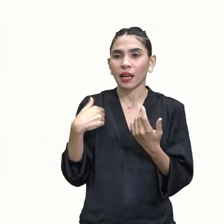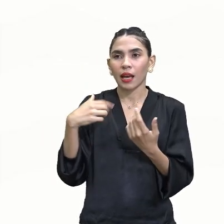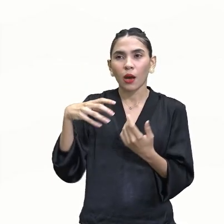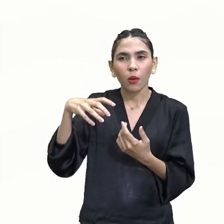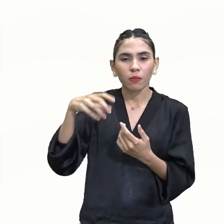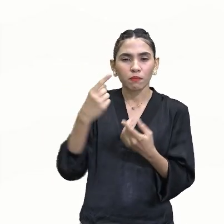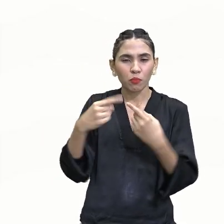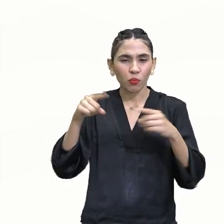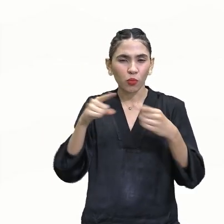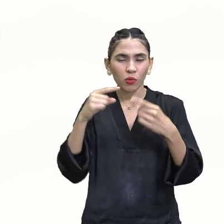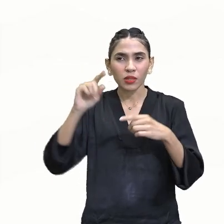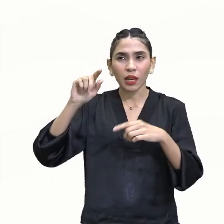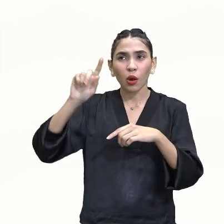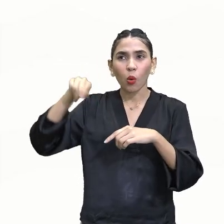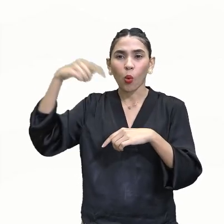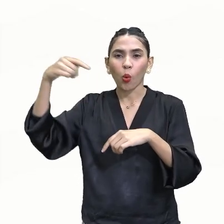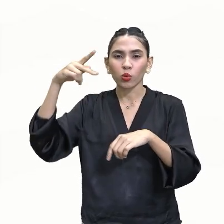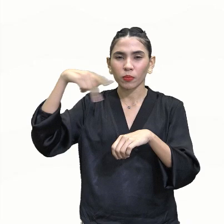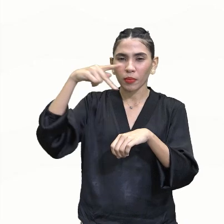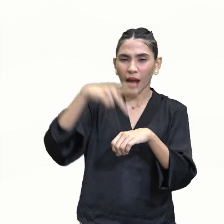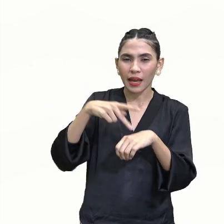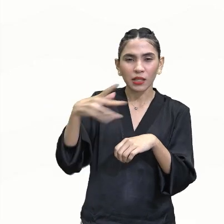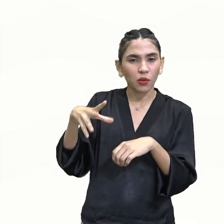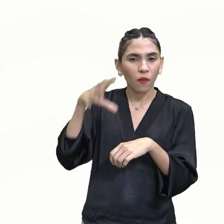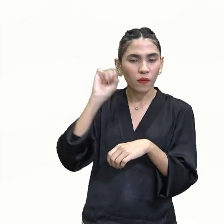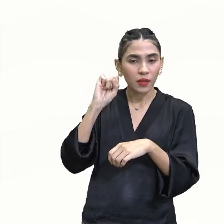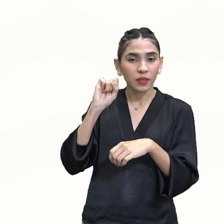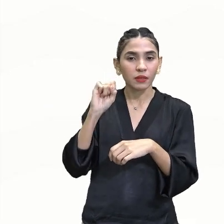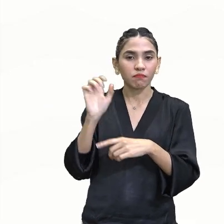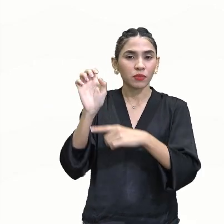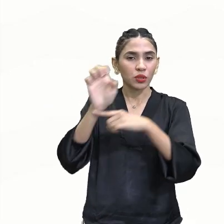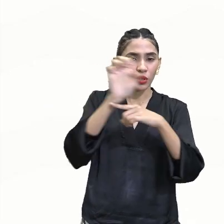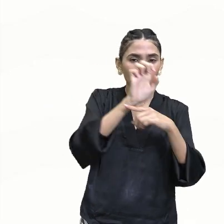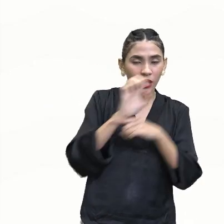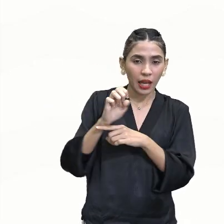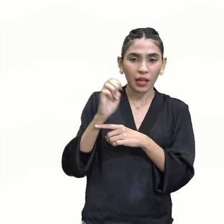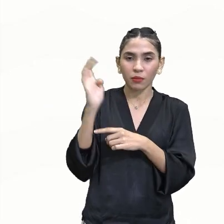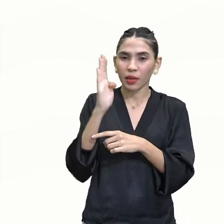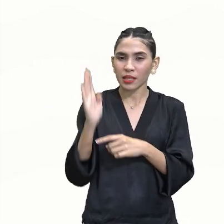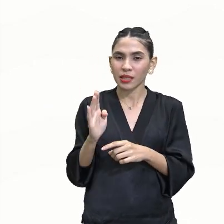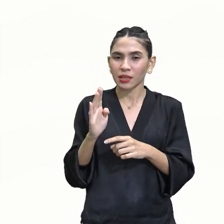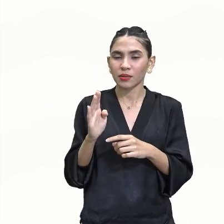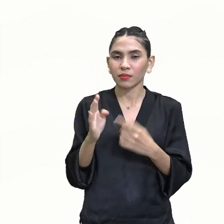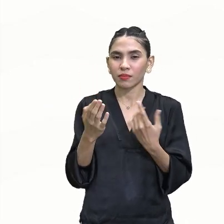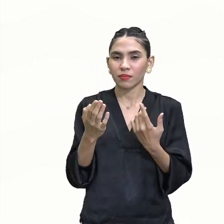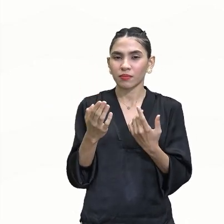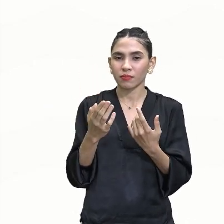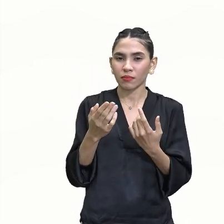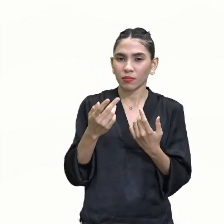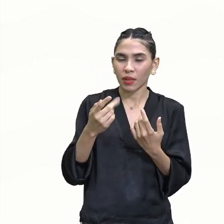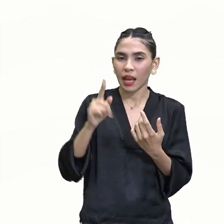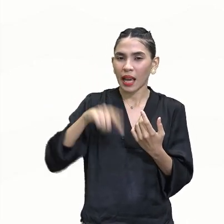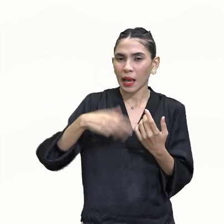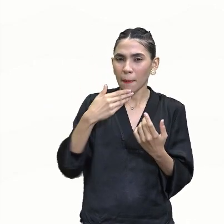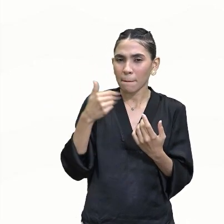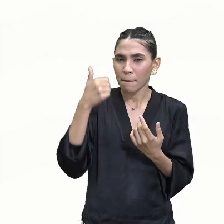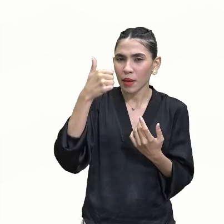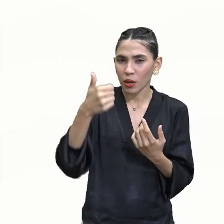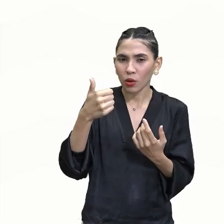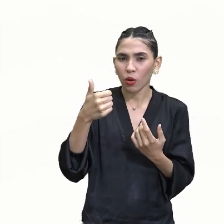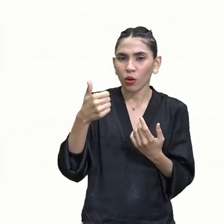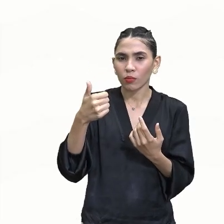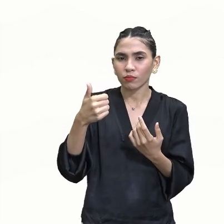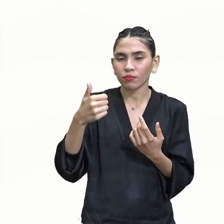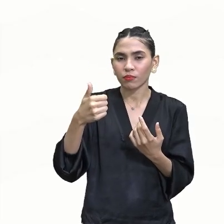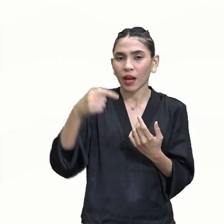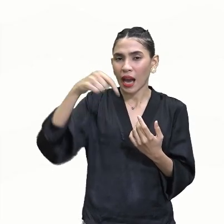que vêm lá de fora, ouvir até mesmo as músicas que vêm de outros estados do Brasil ali, elas são mesmo melhores do que o que tem